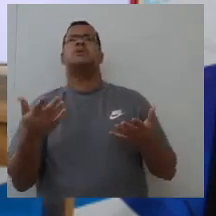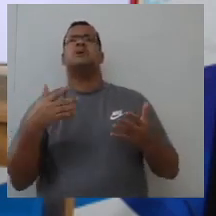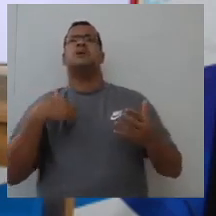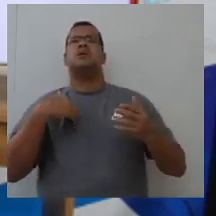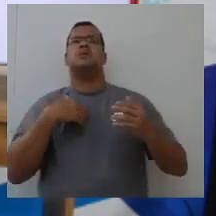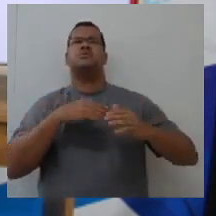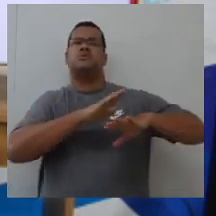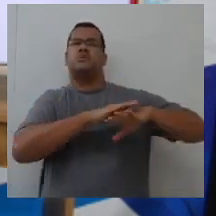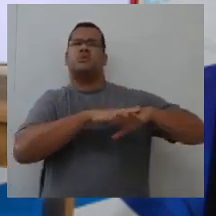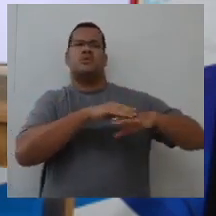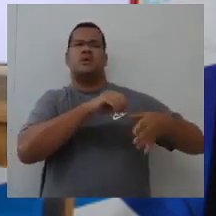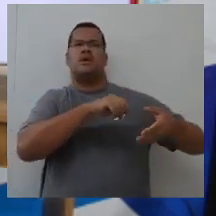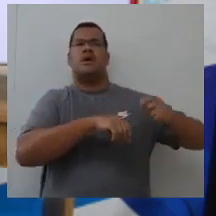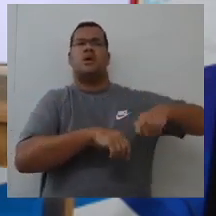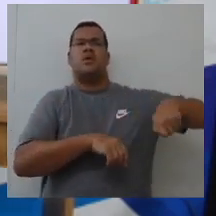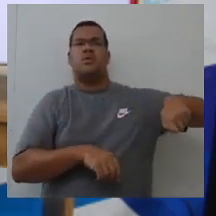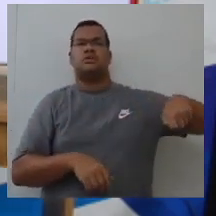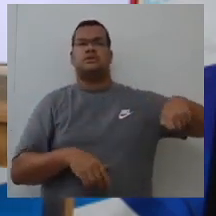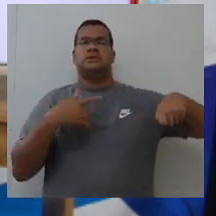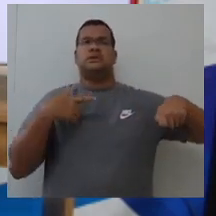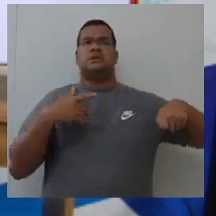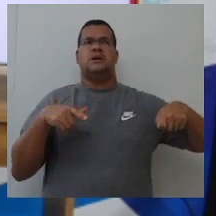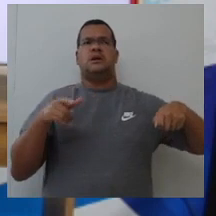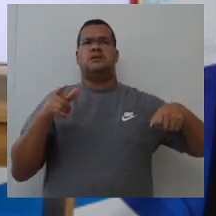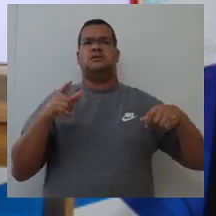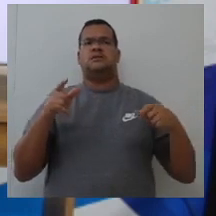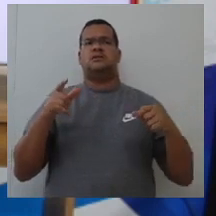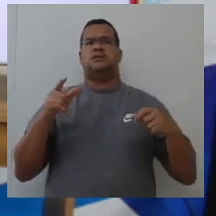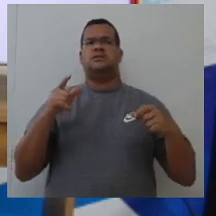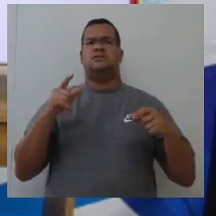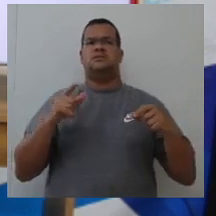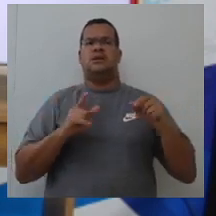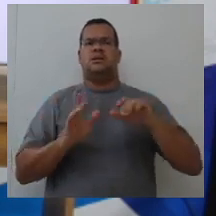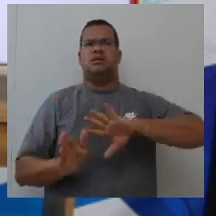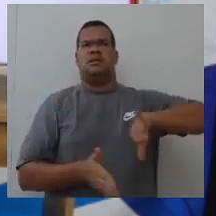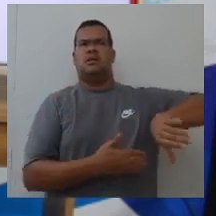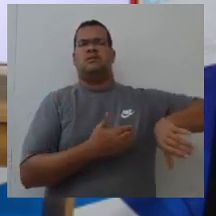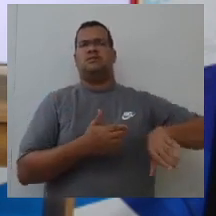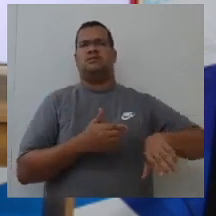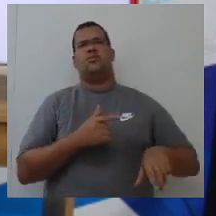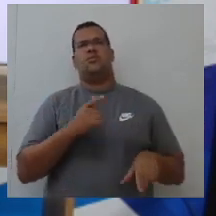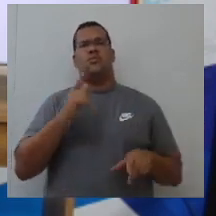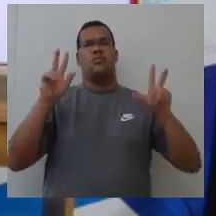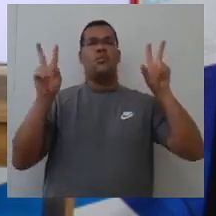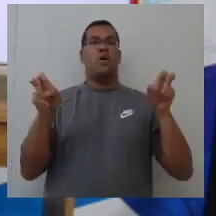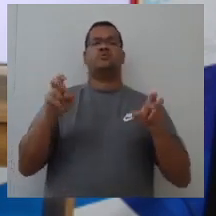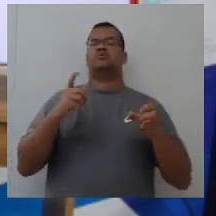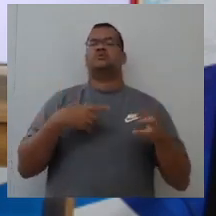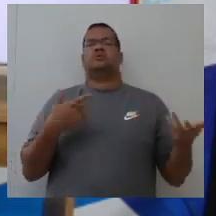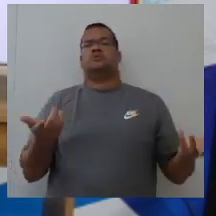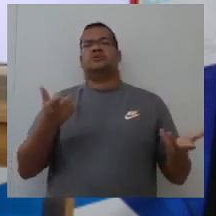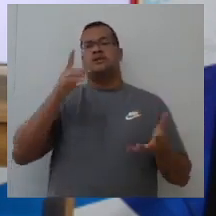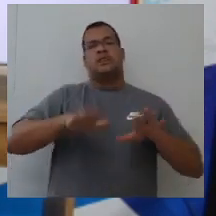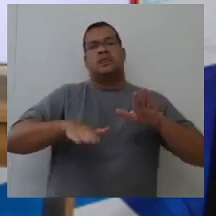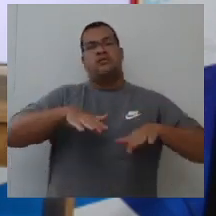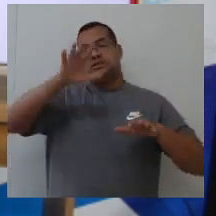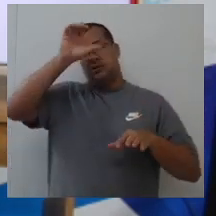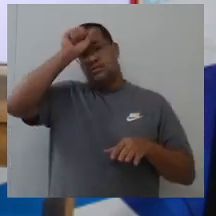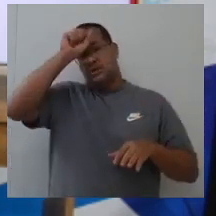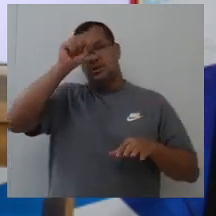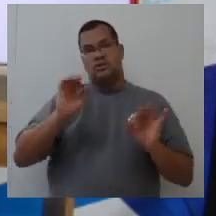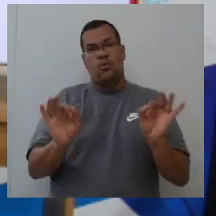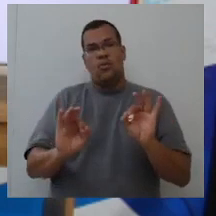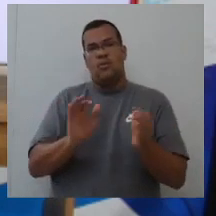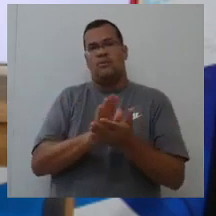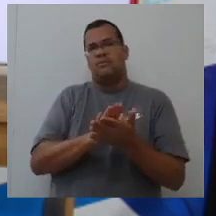sou canhoto. Aí a professora mudou de assunto e talvez você nunca tenha aprendido isso. Alguns professores também possam